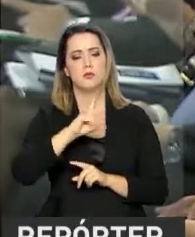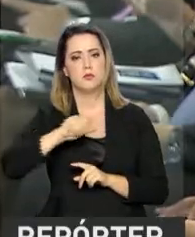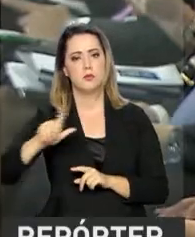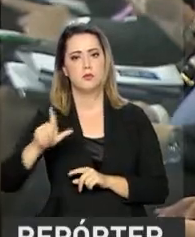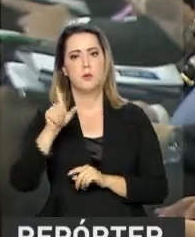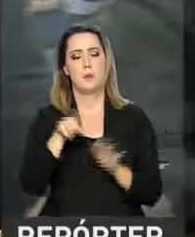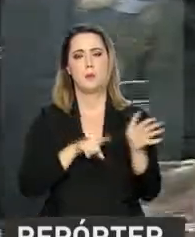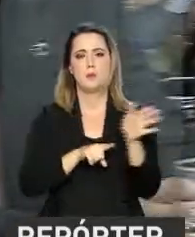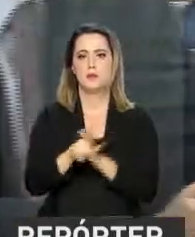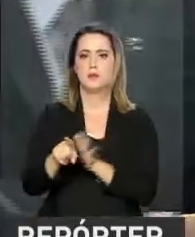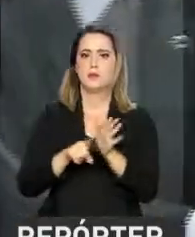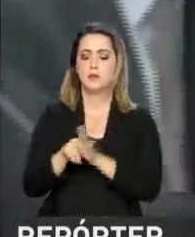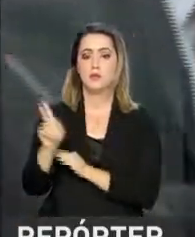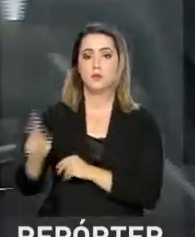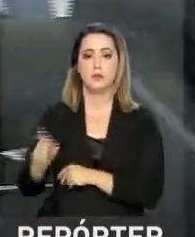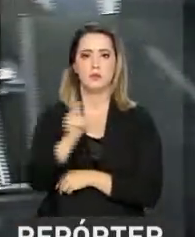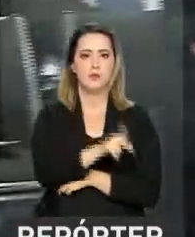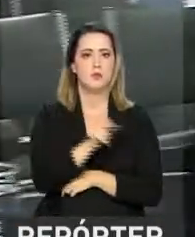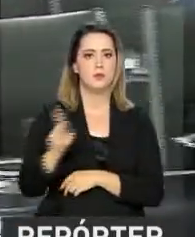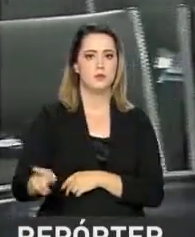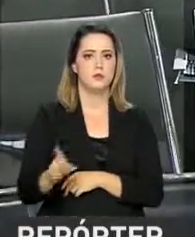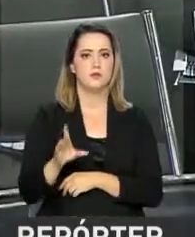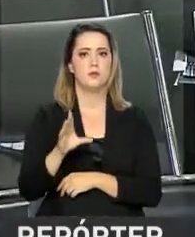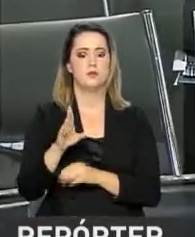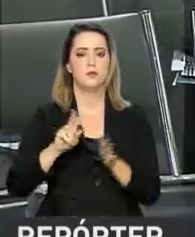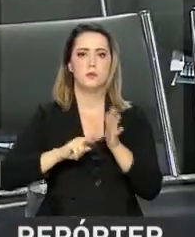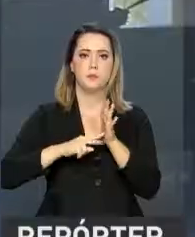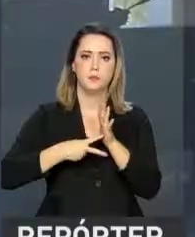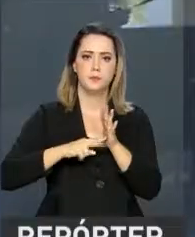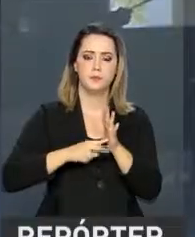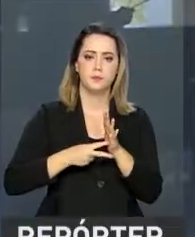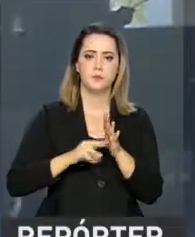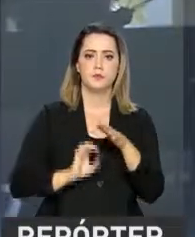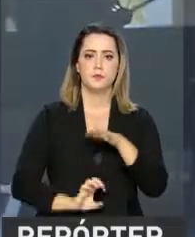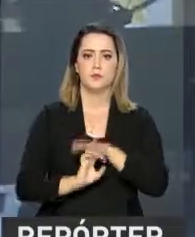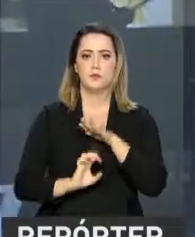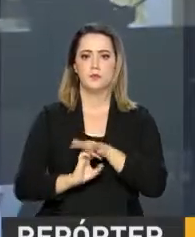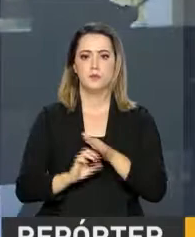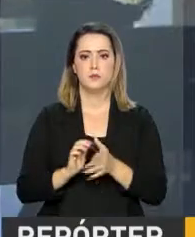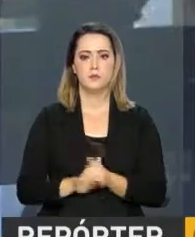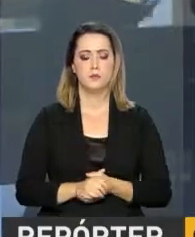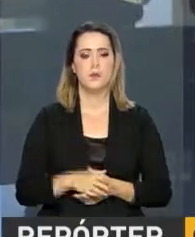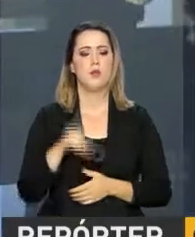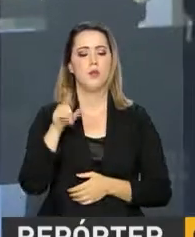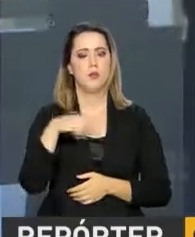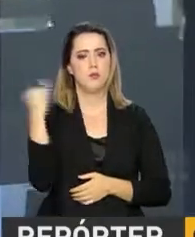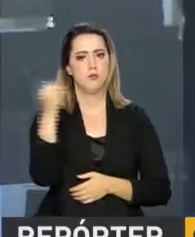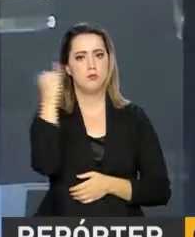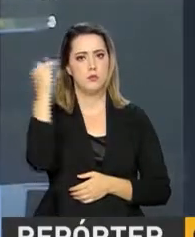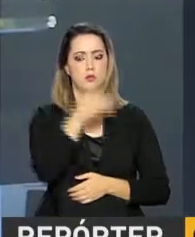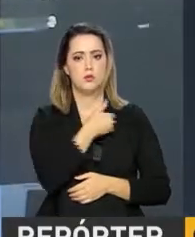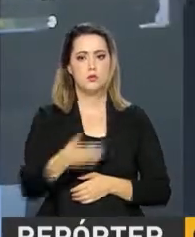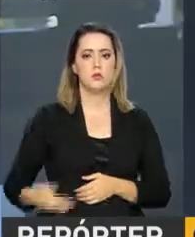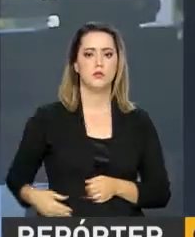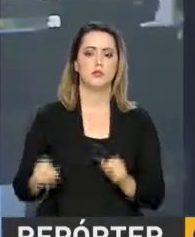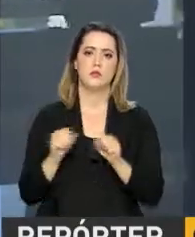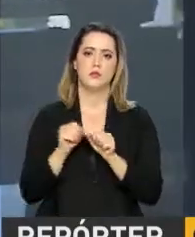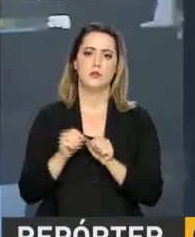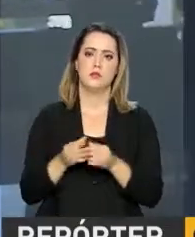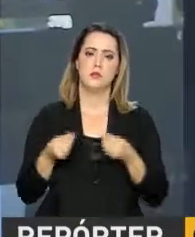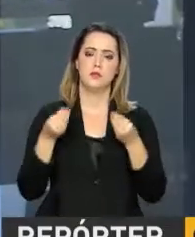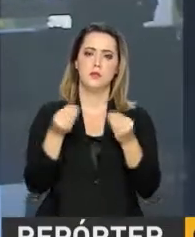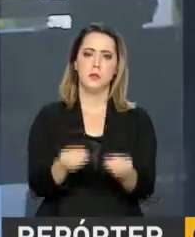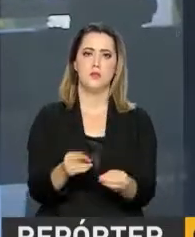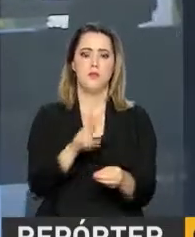como pesquisadores, professores, sindicalistas e empresários. Muito importante o que o governo está fazendo, levar os representantes e